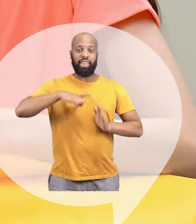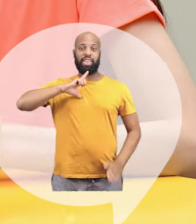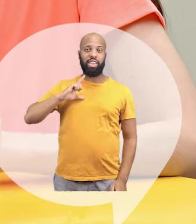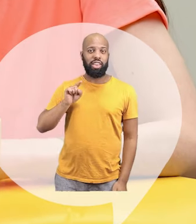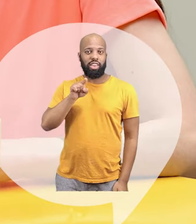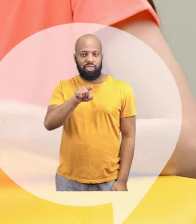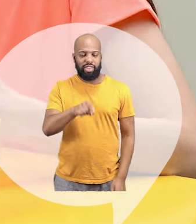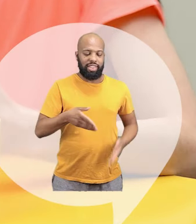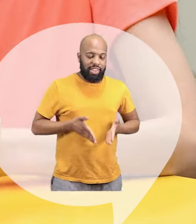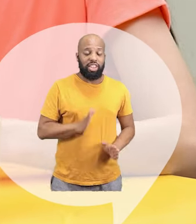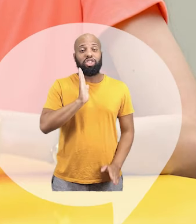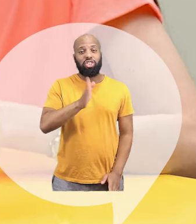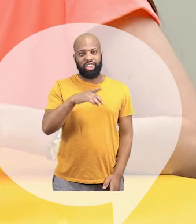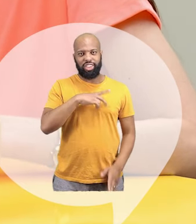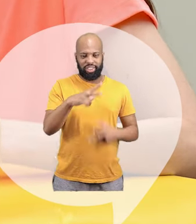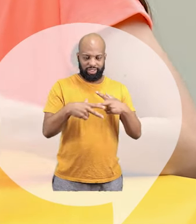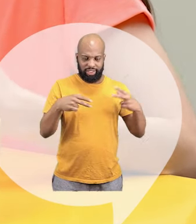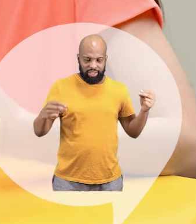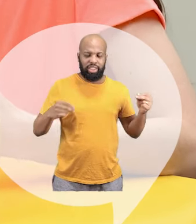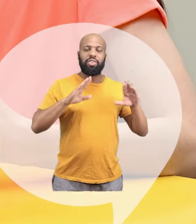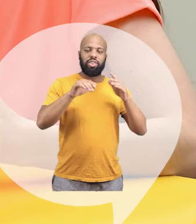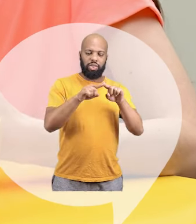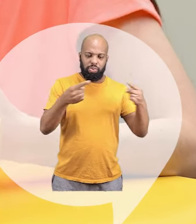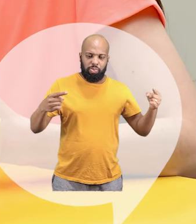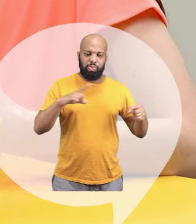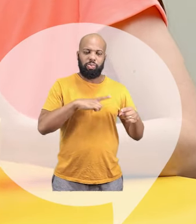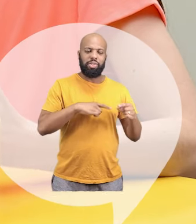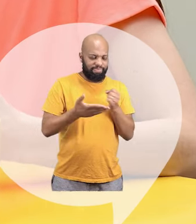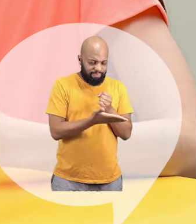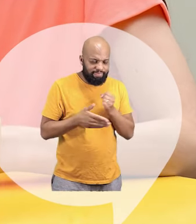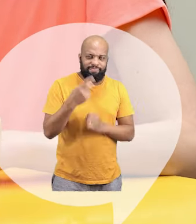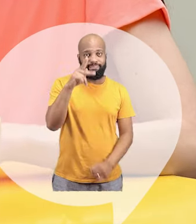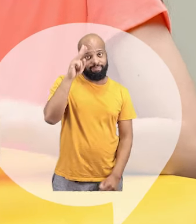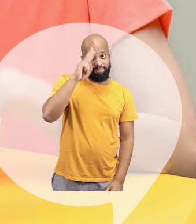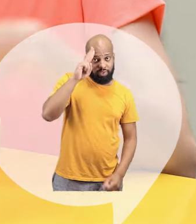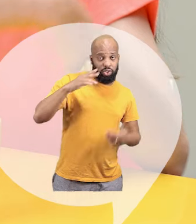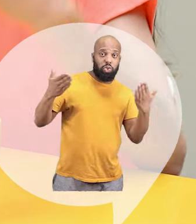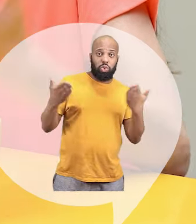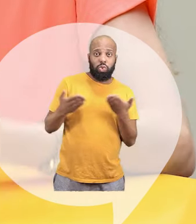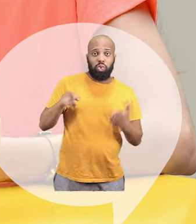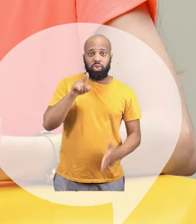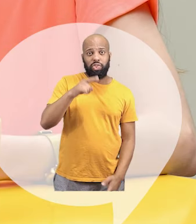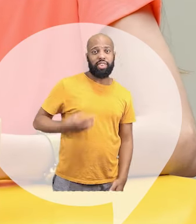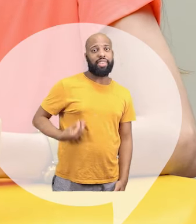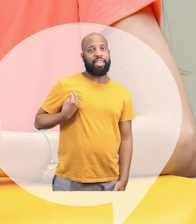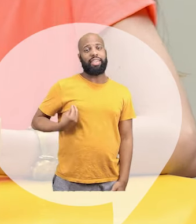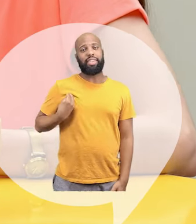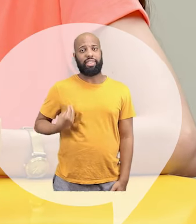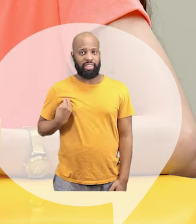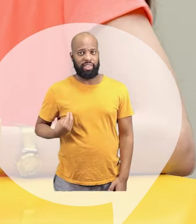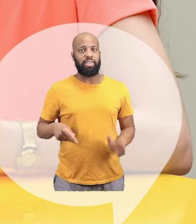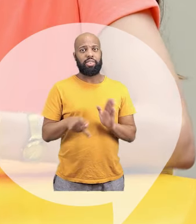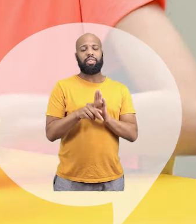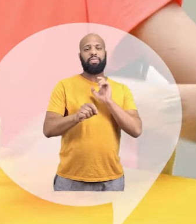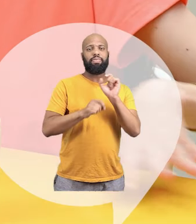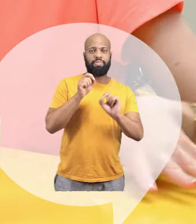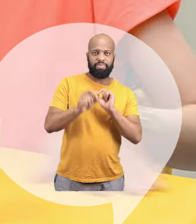presentes antes de você ter nascido e tudo mais a música Ela foi tá muito enraizada na tua história hoje você está